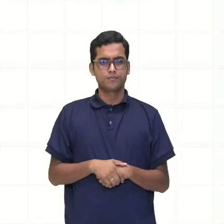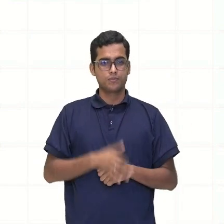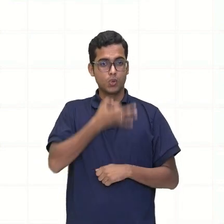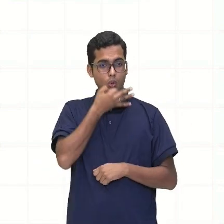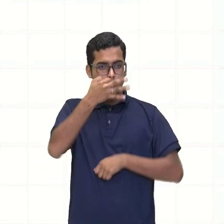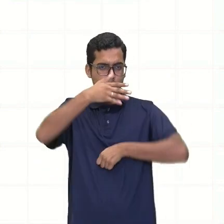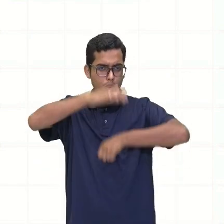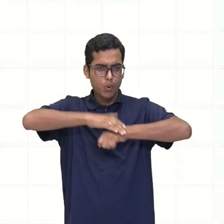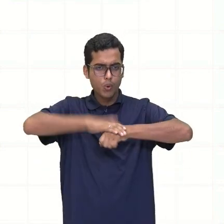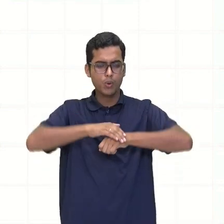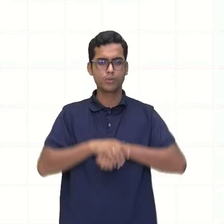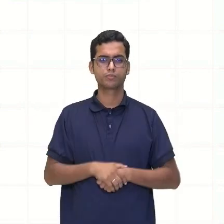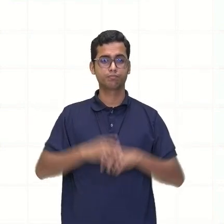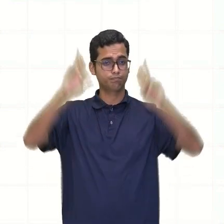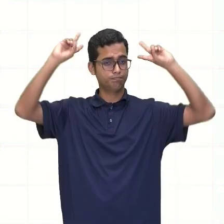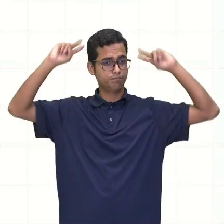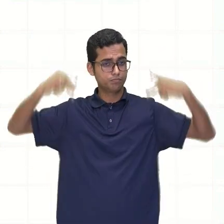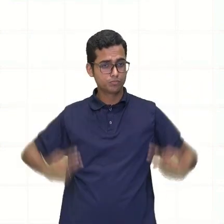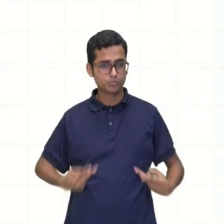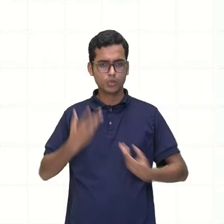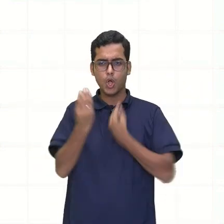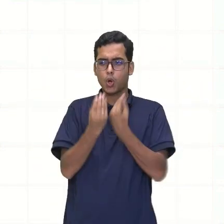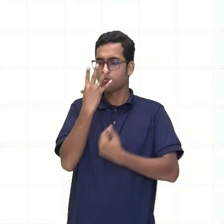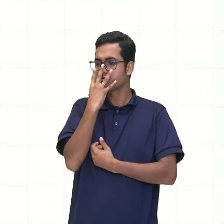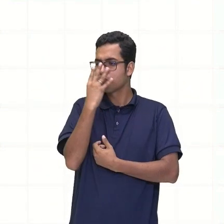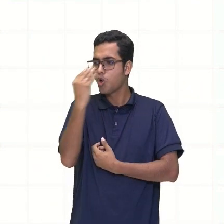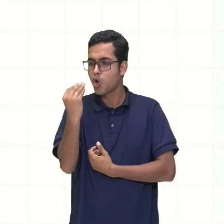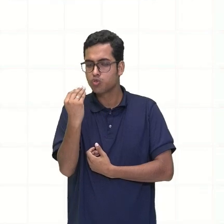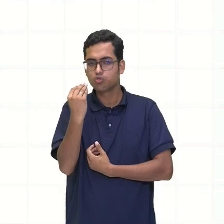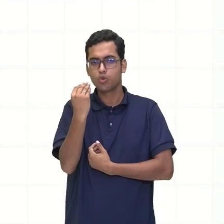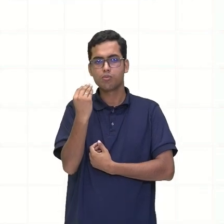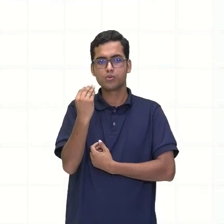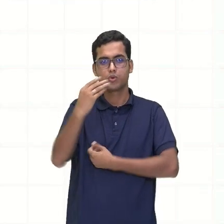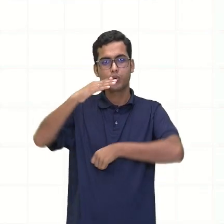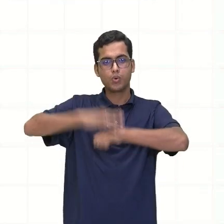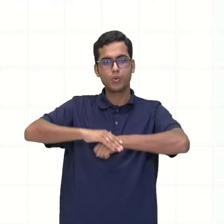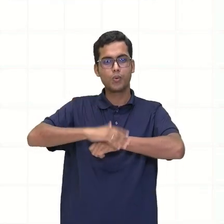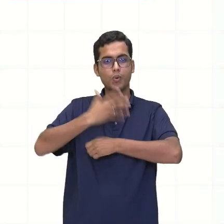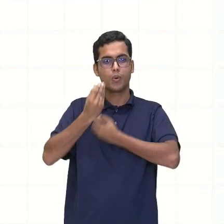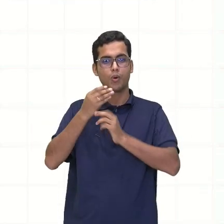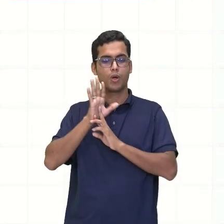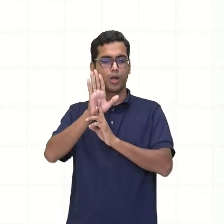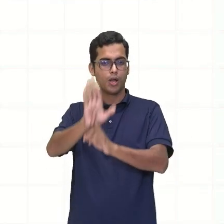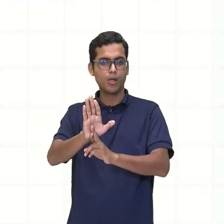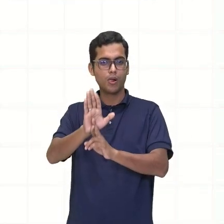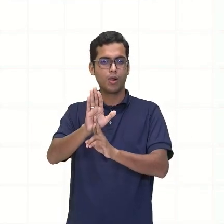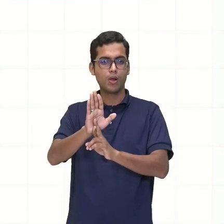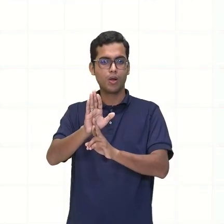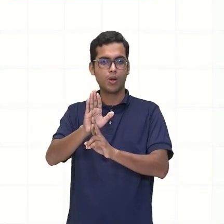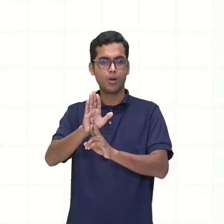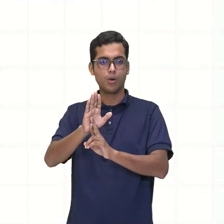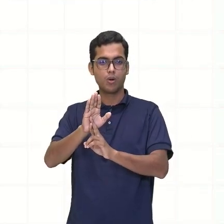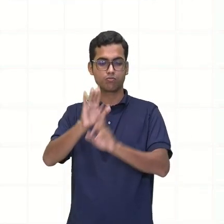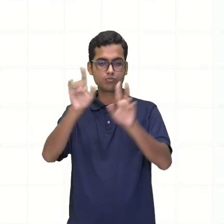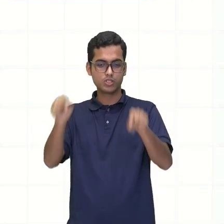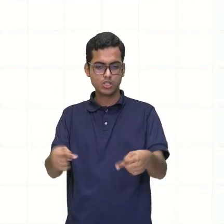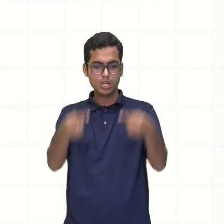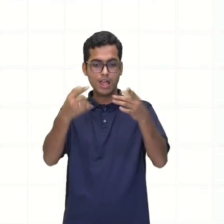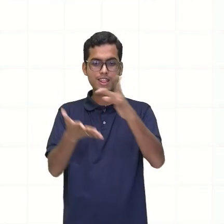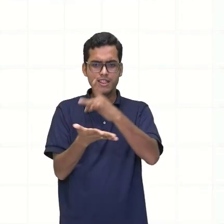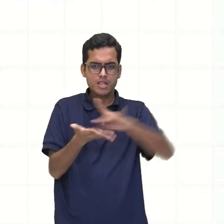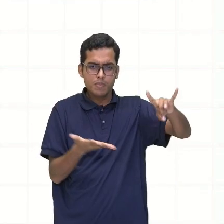sua teoria, ele vai falar que o homem é o lobo do próprio homem, ou seja, o homem é inimigo do outro homem,